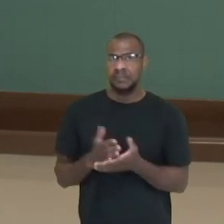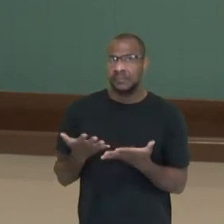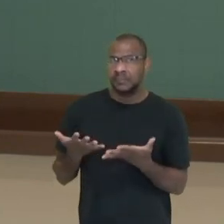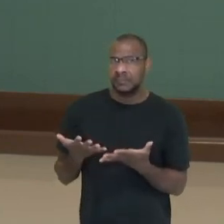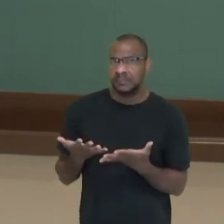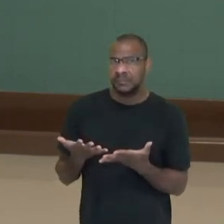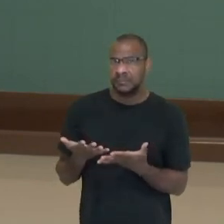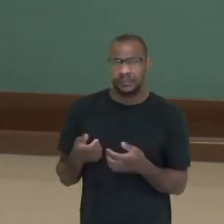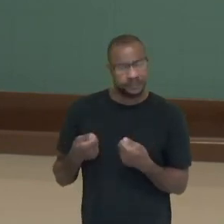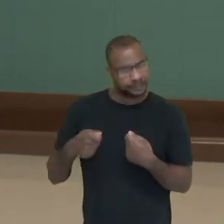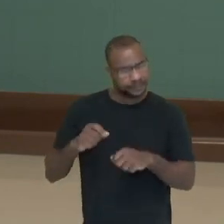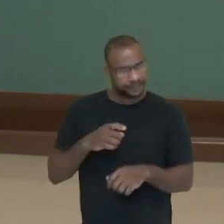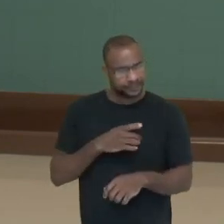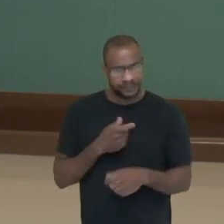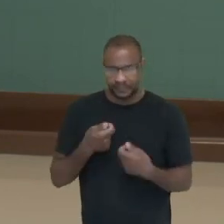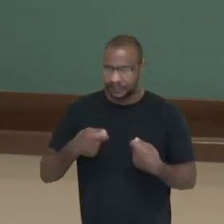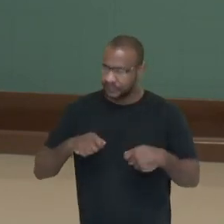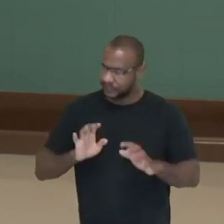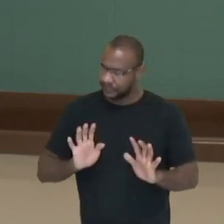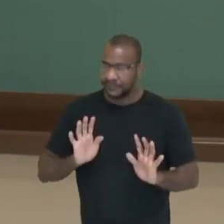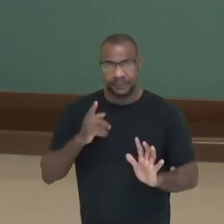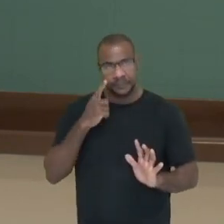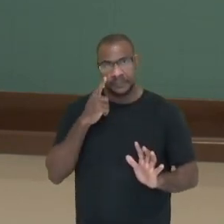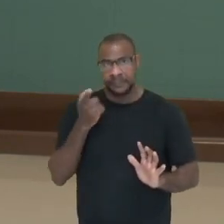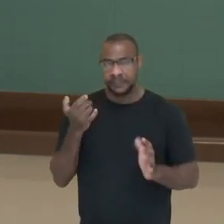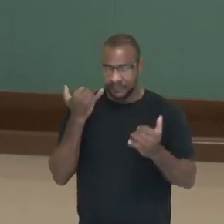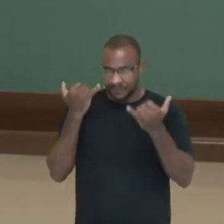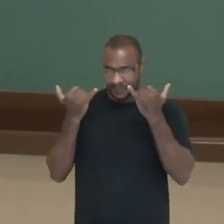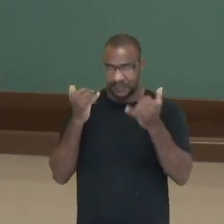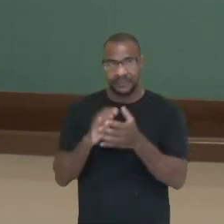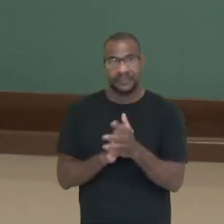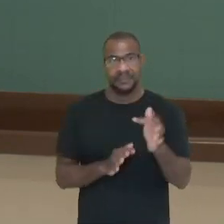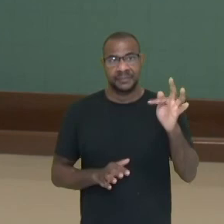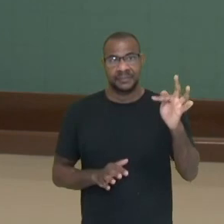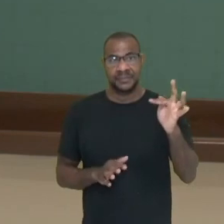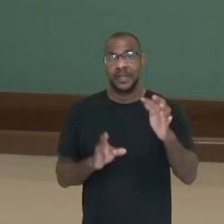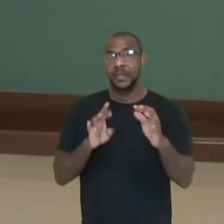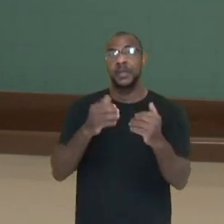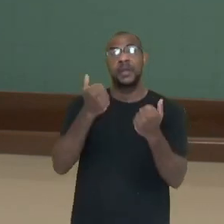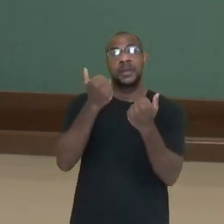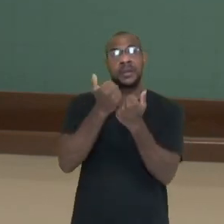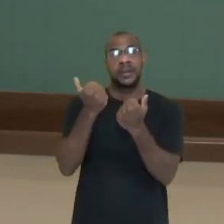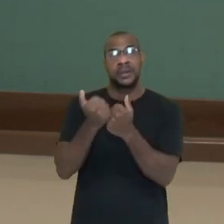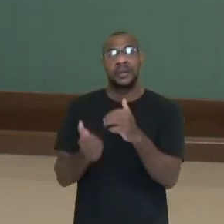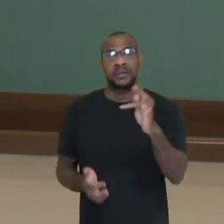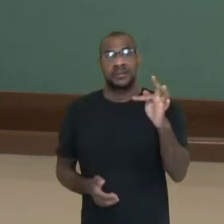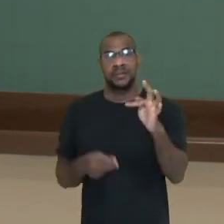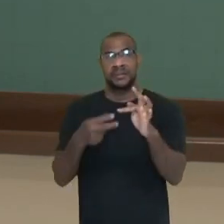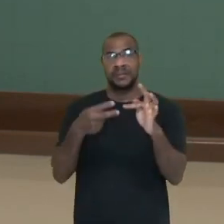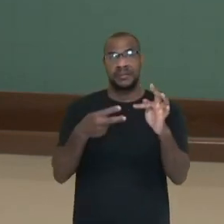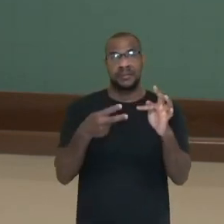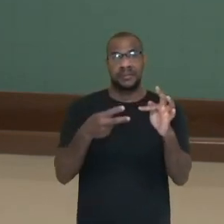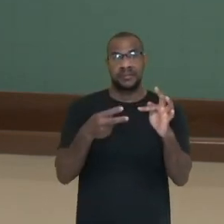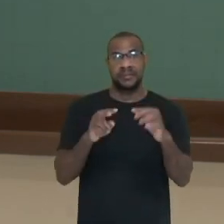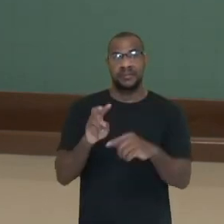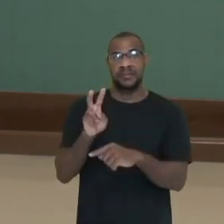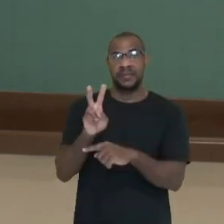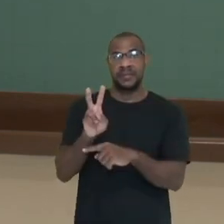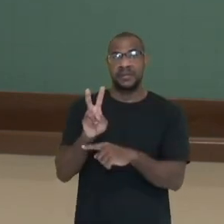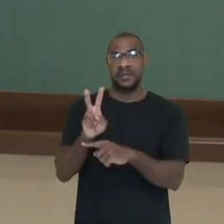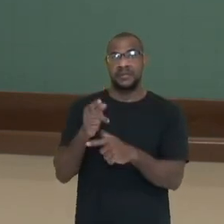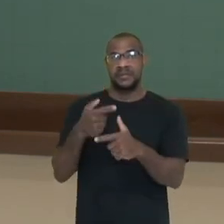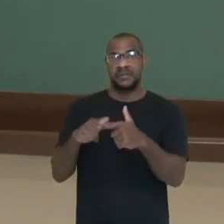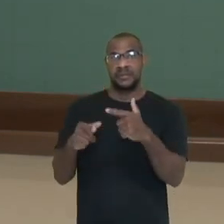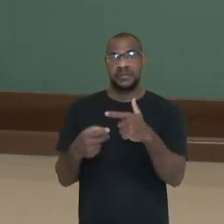sem medo, direto. Pegando as informações, a frequência é o N vezes a velocidade dividido por